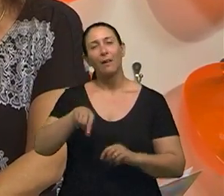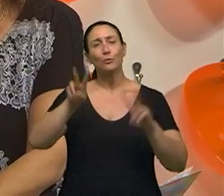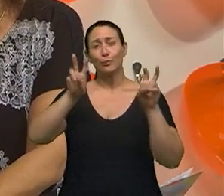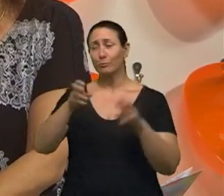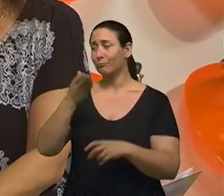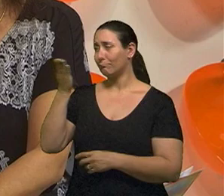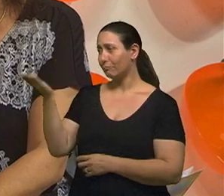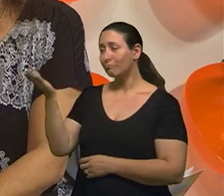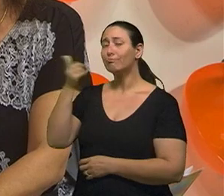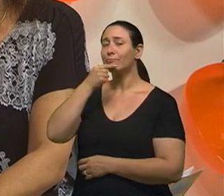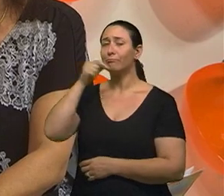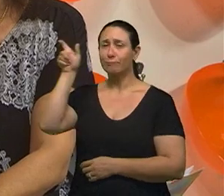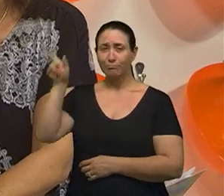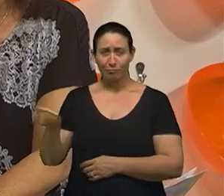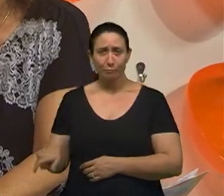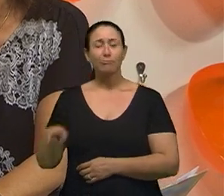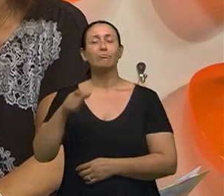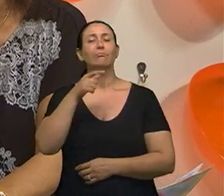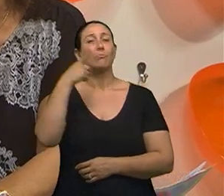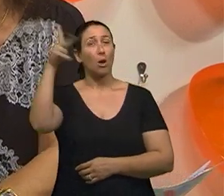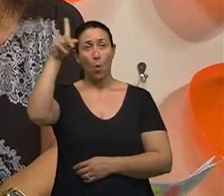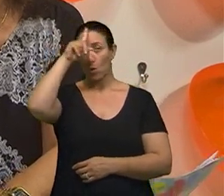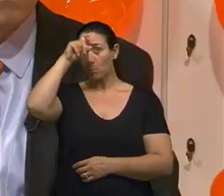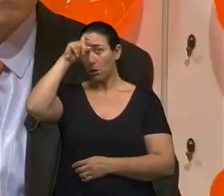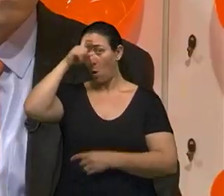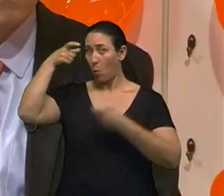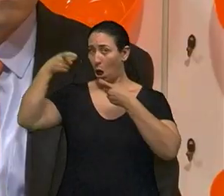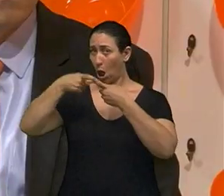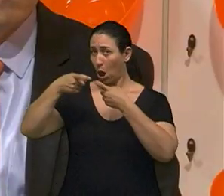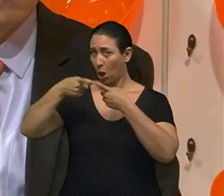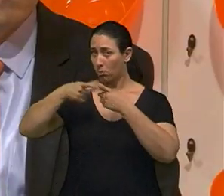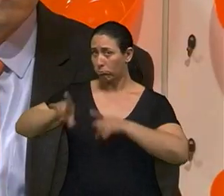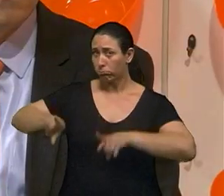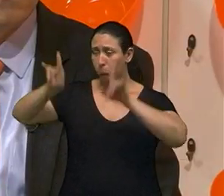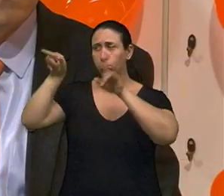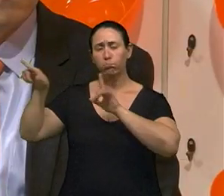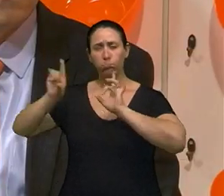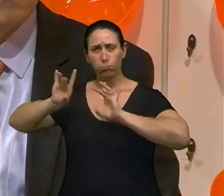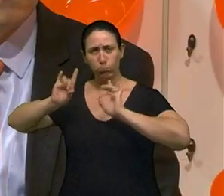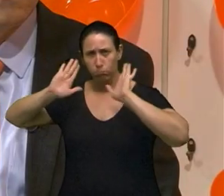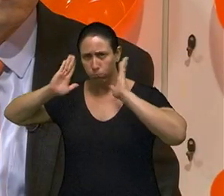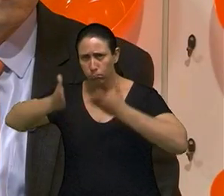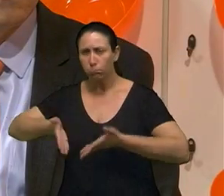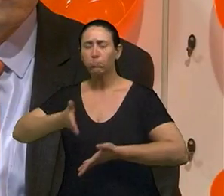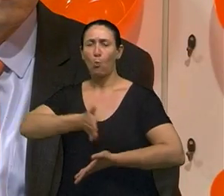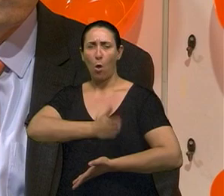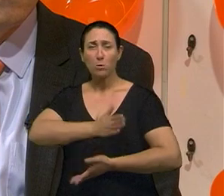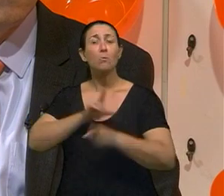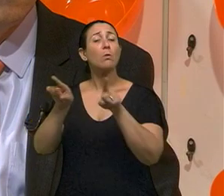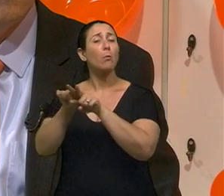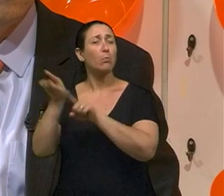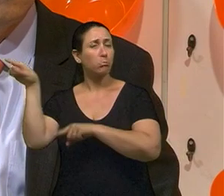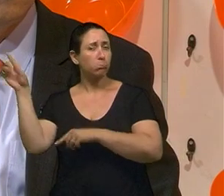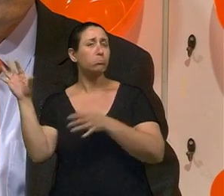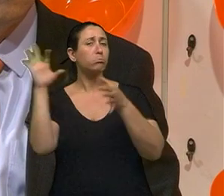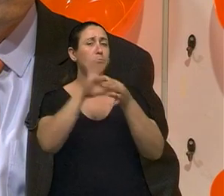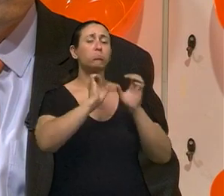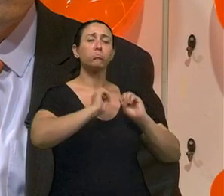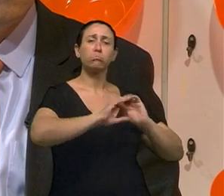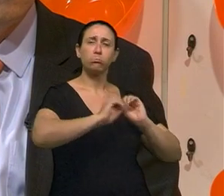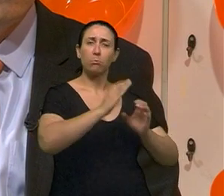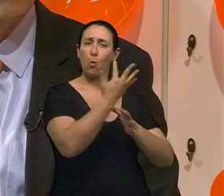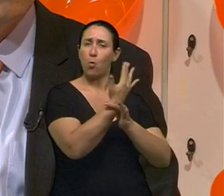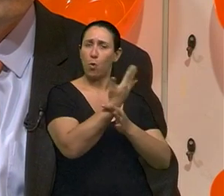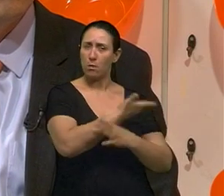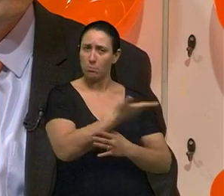o médico cirurgião cardiovascular do Hospital de Clínicas de Porto Alegre e também Professor adjunto da Faculdade de Medicina da ufgs